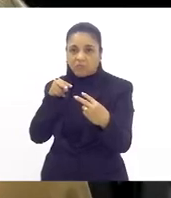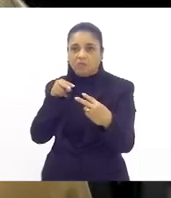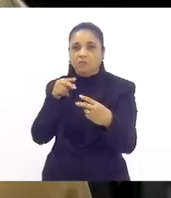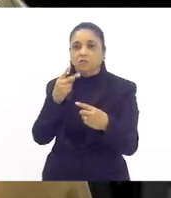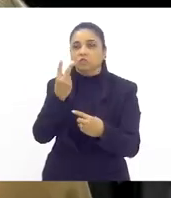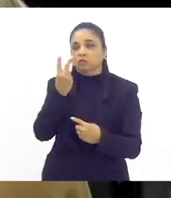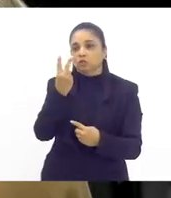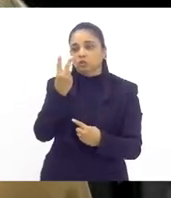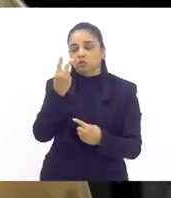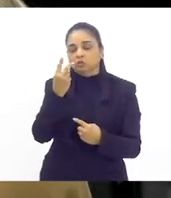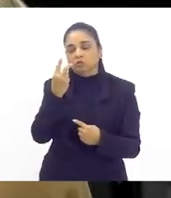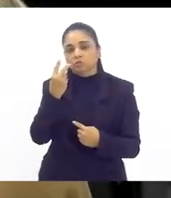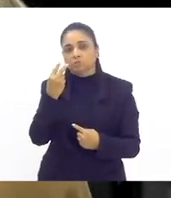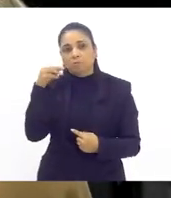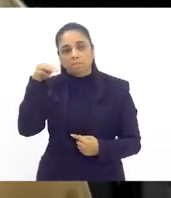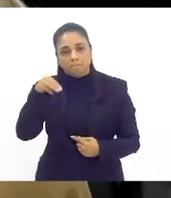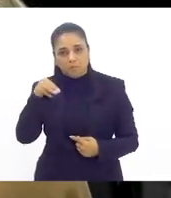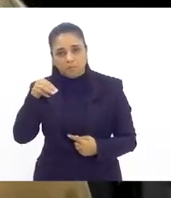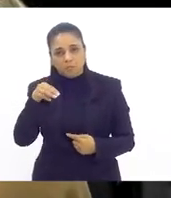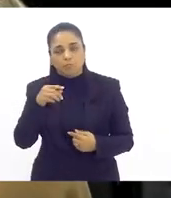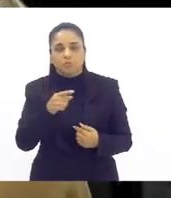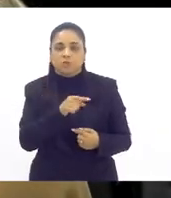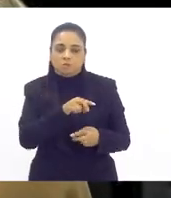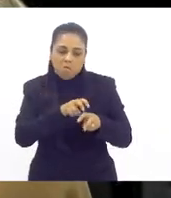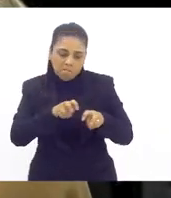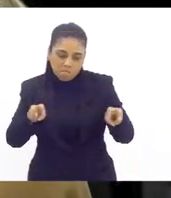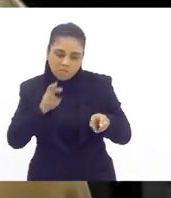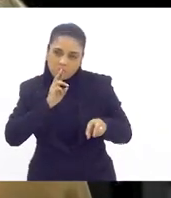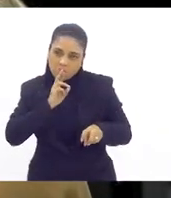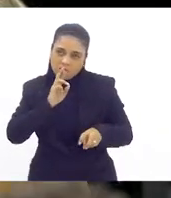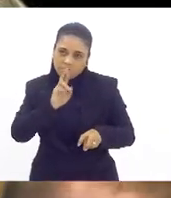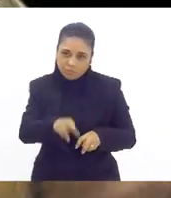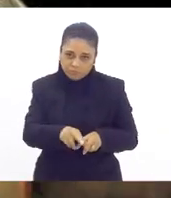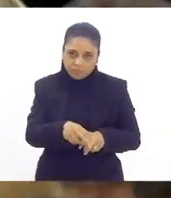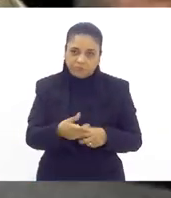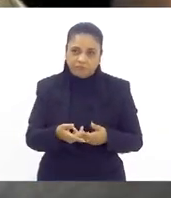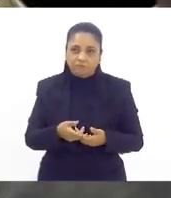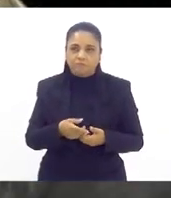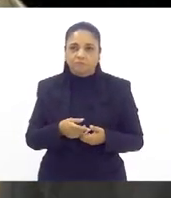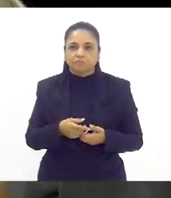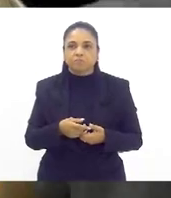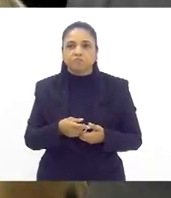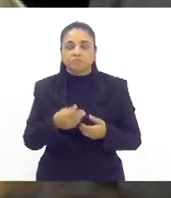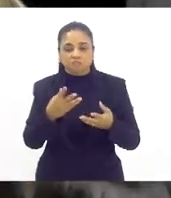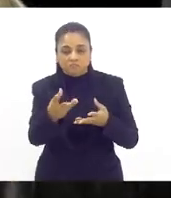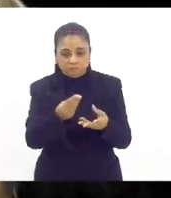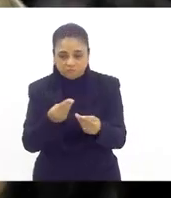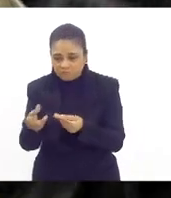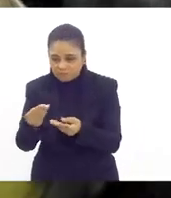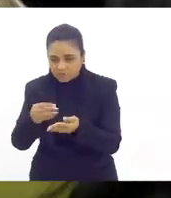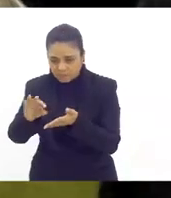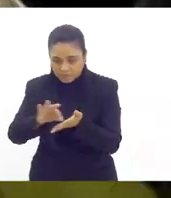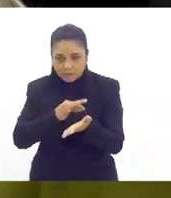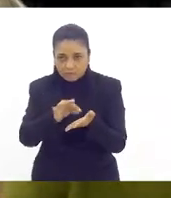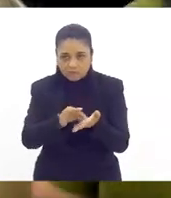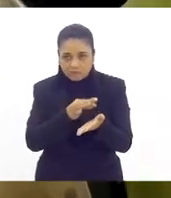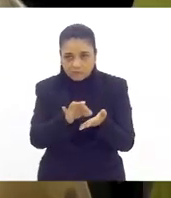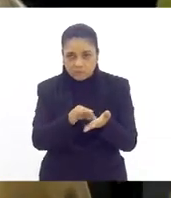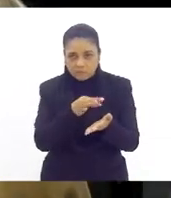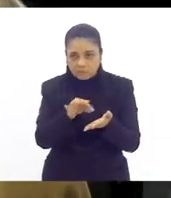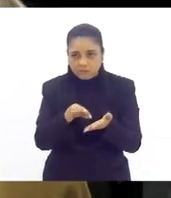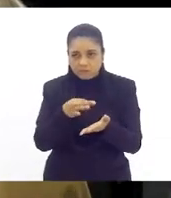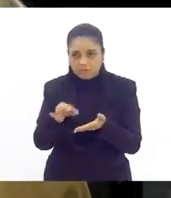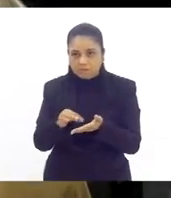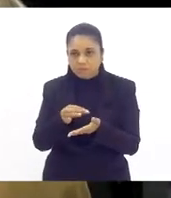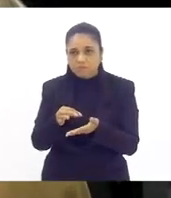de dois minutos e passamos a mesa Então vamos anotar aqui vão recolher aqui as inscrições sim vão